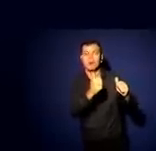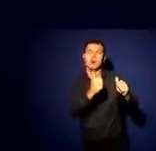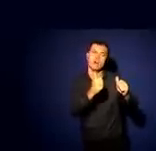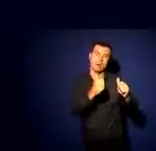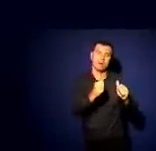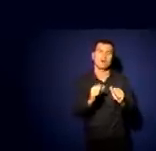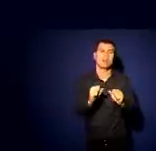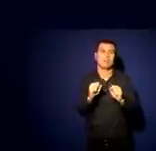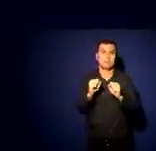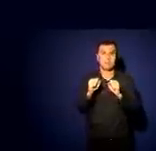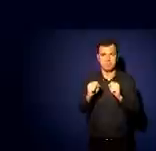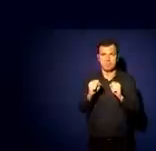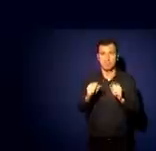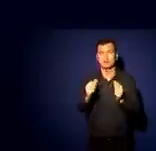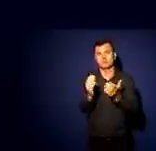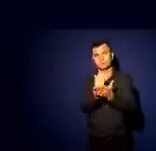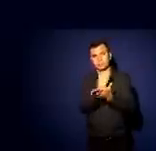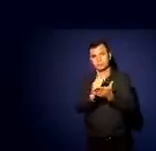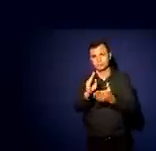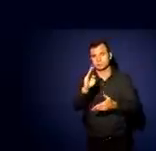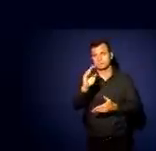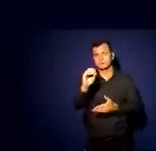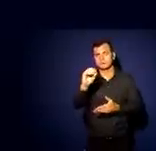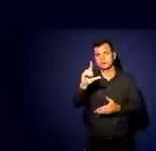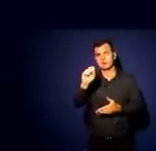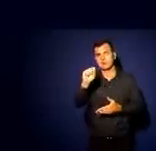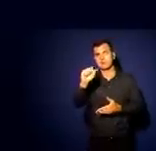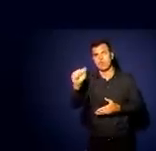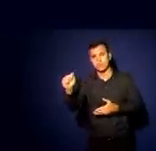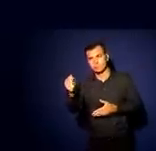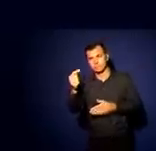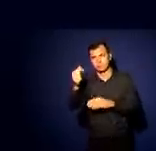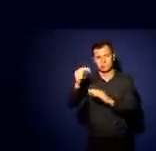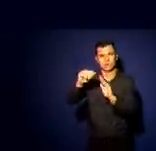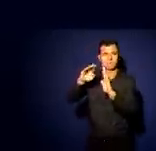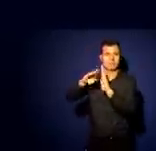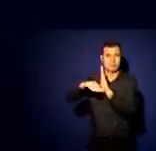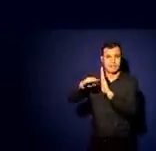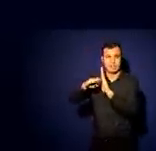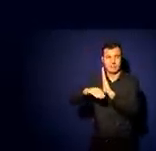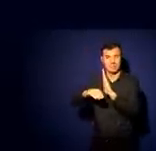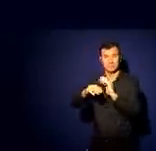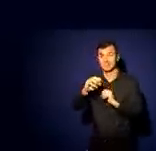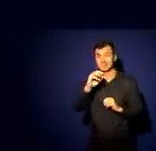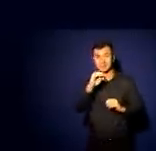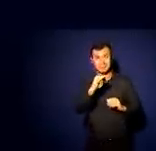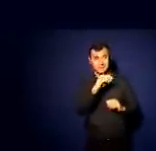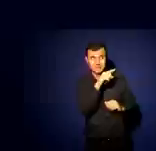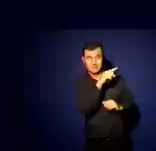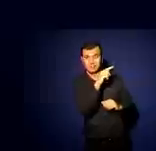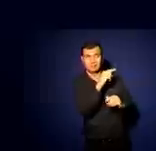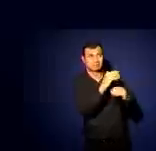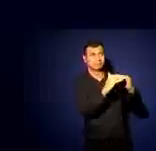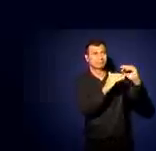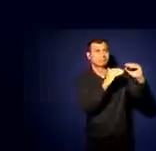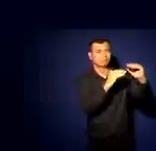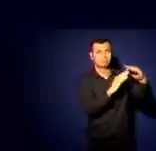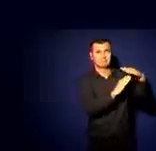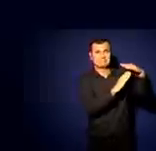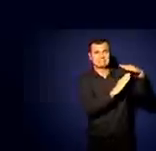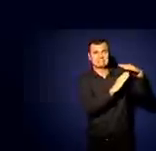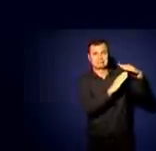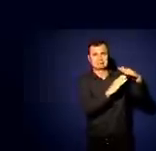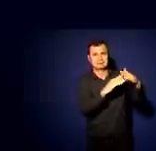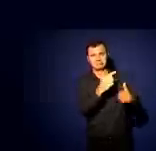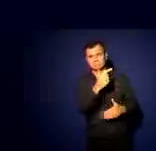que tem muita coisa barata na bolsa agora se não avançar e a gente continuar desacorando